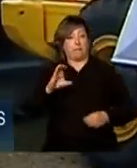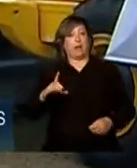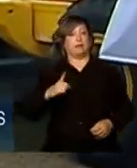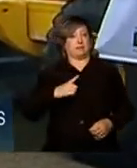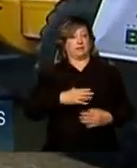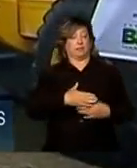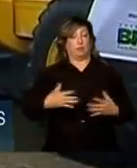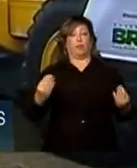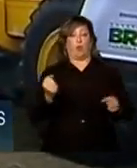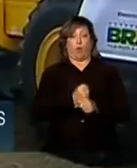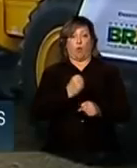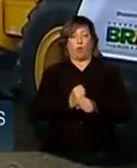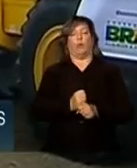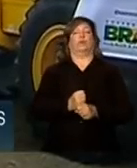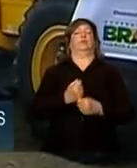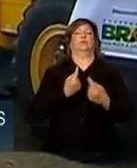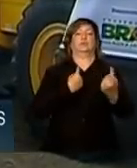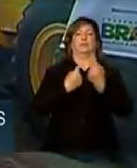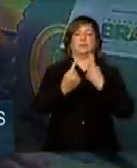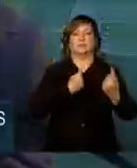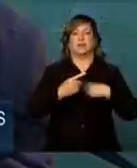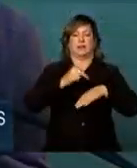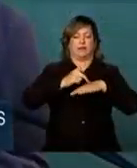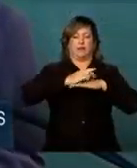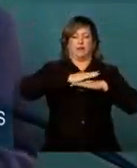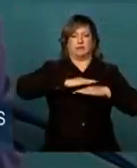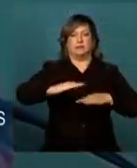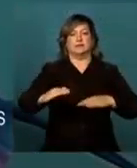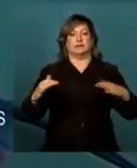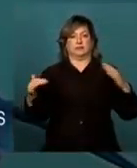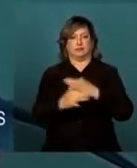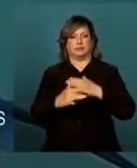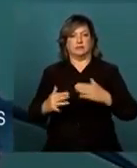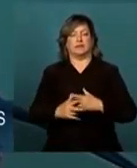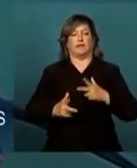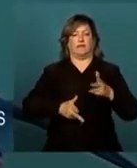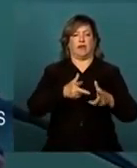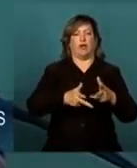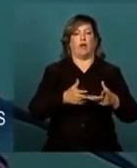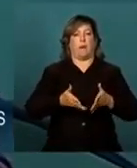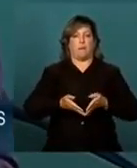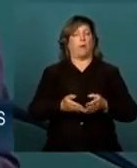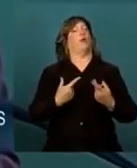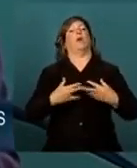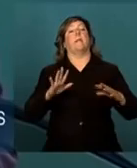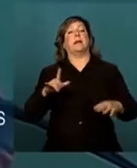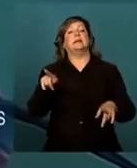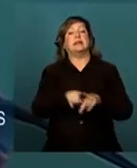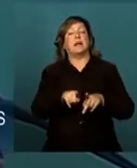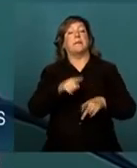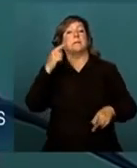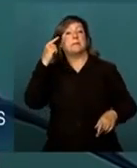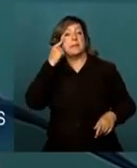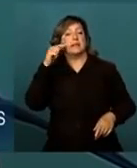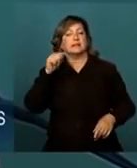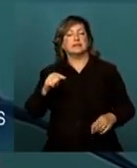de rodovias, ferrovias, estradas, mobilidade urbana, mas também pensou nos pequenos municípios de até